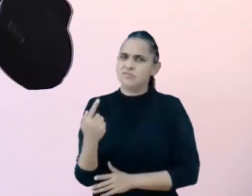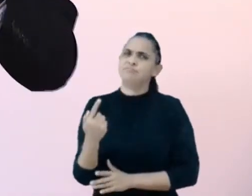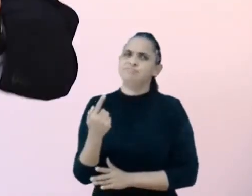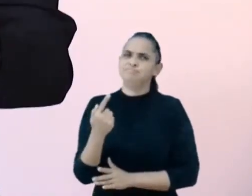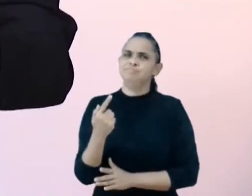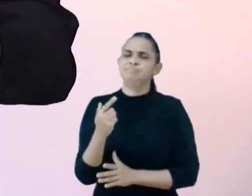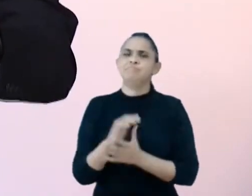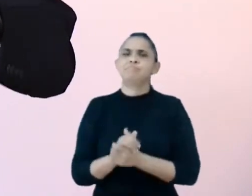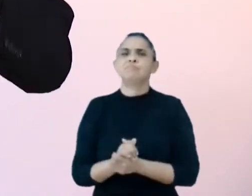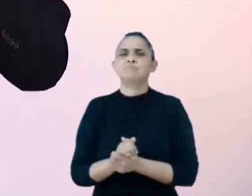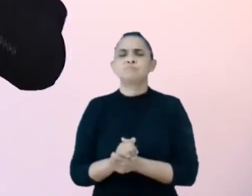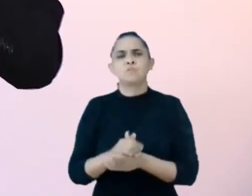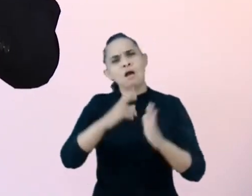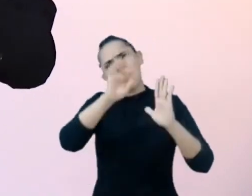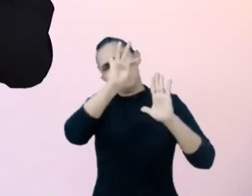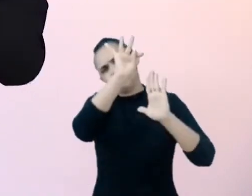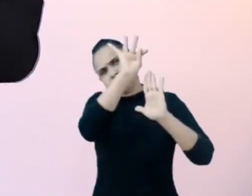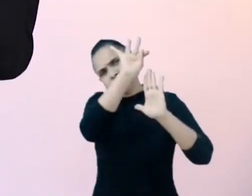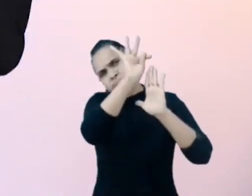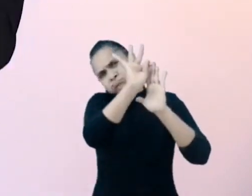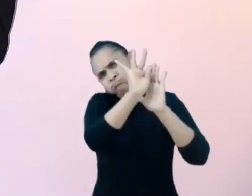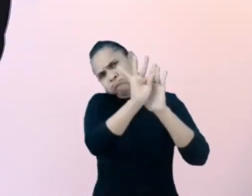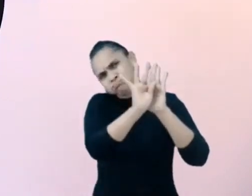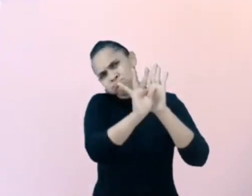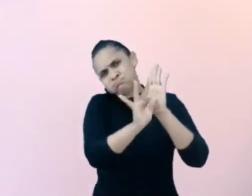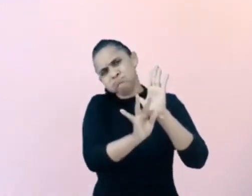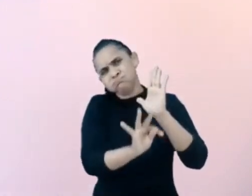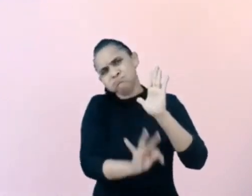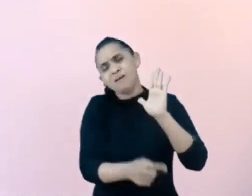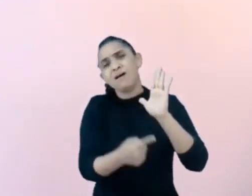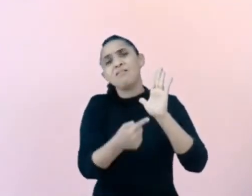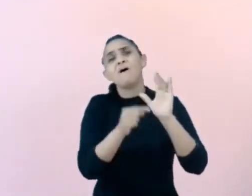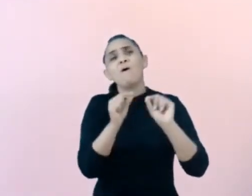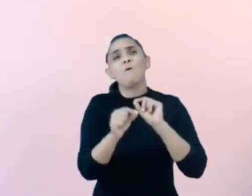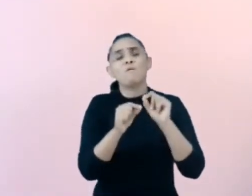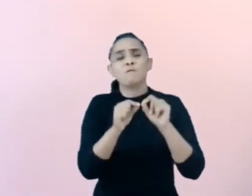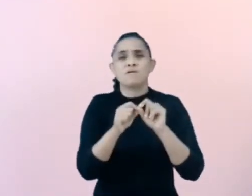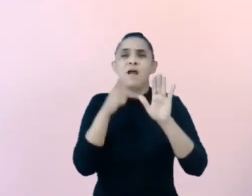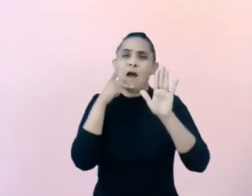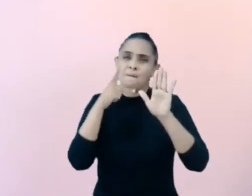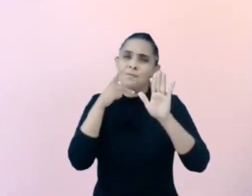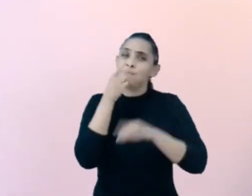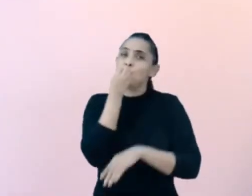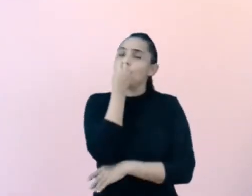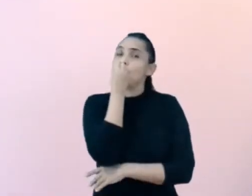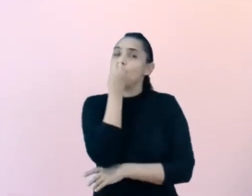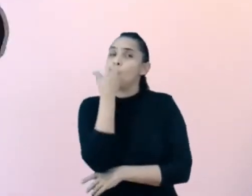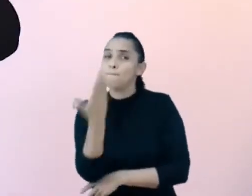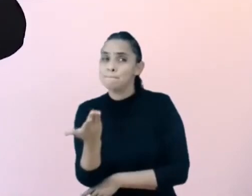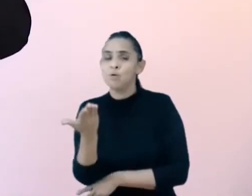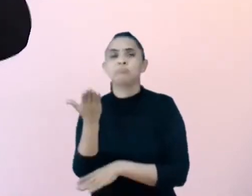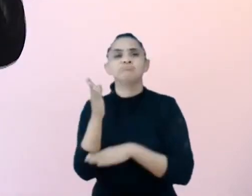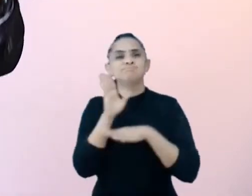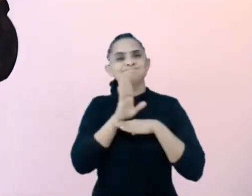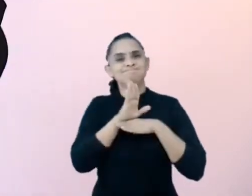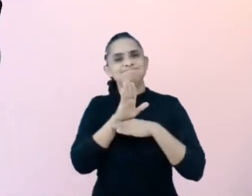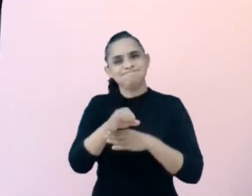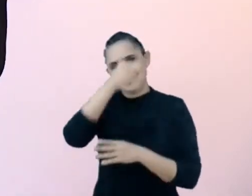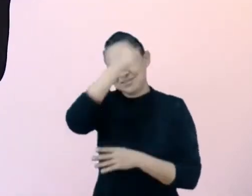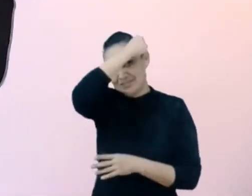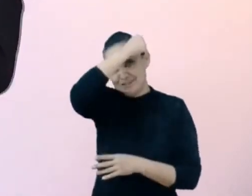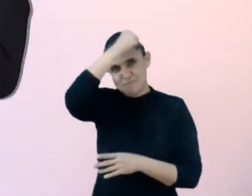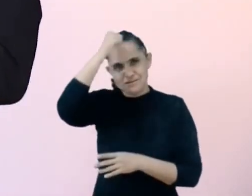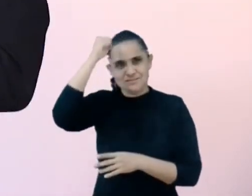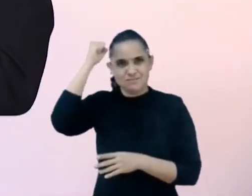Aqui, nesse texto, está descrita a parábola do bom samaritano. A parábola que dá nome ao